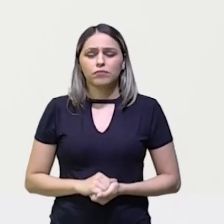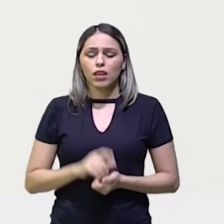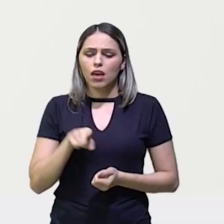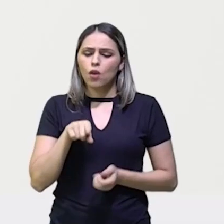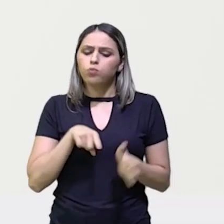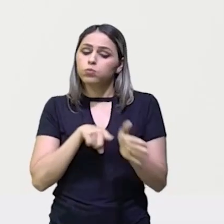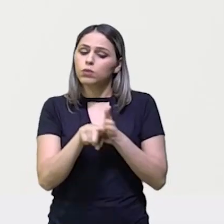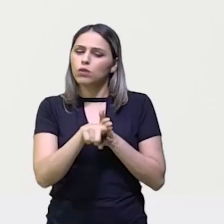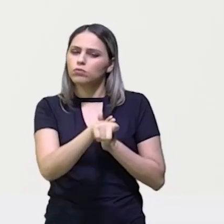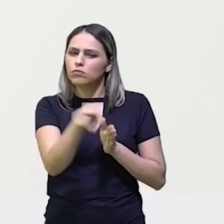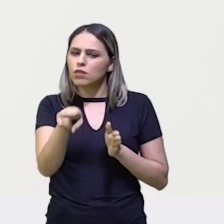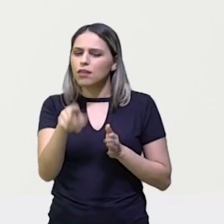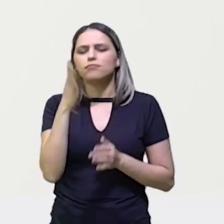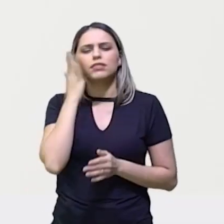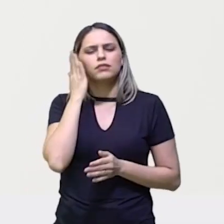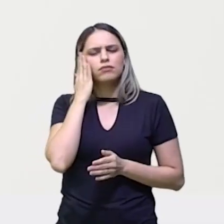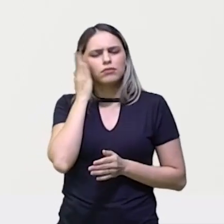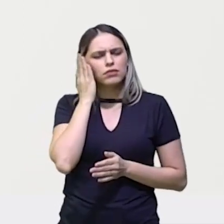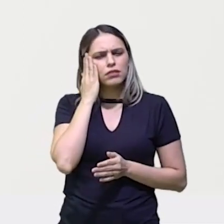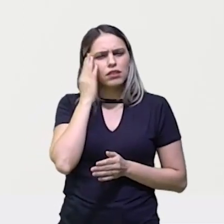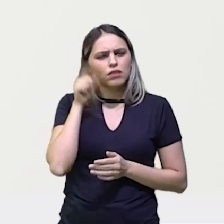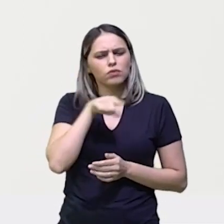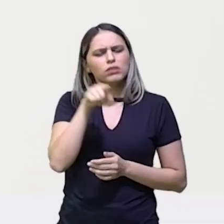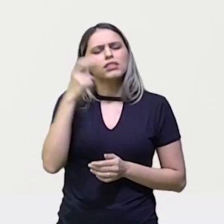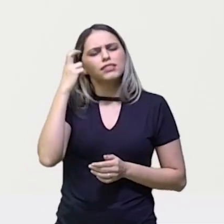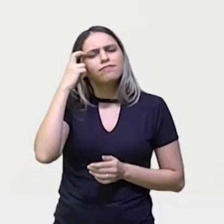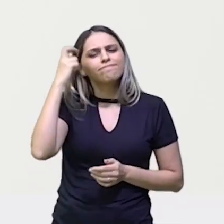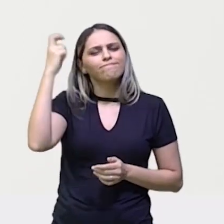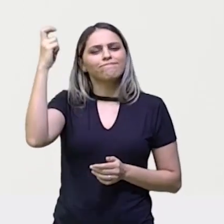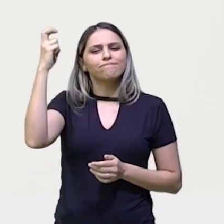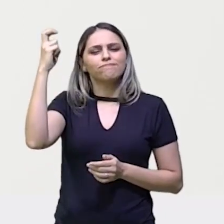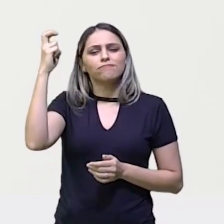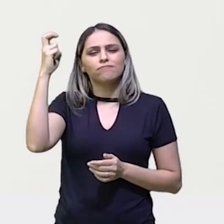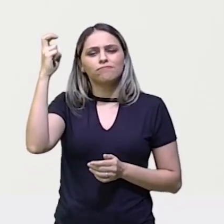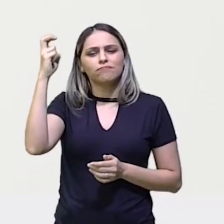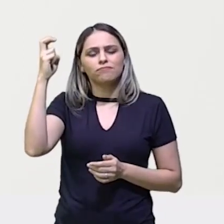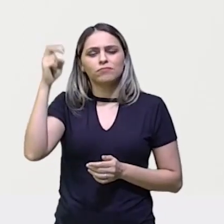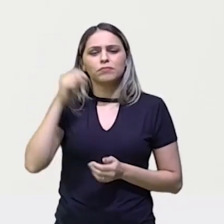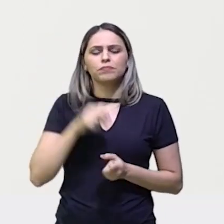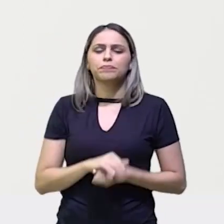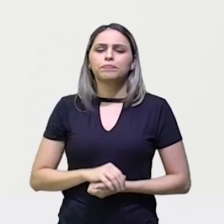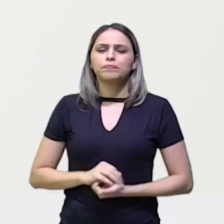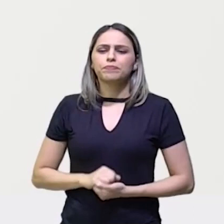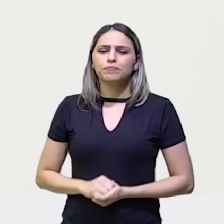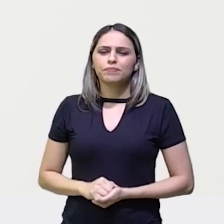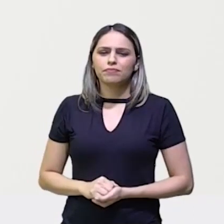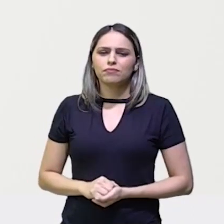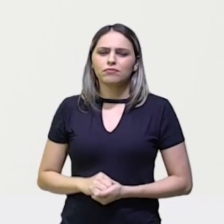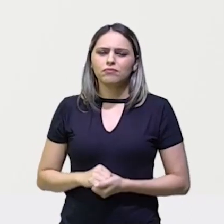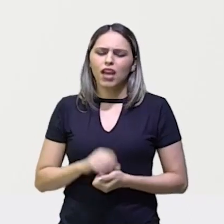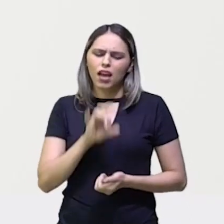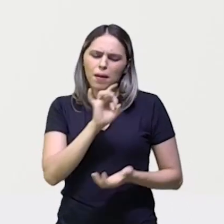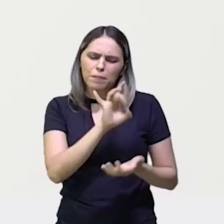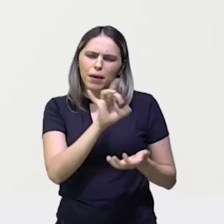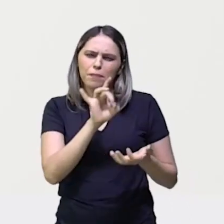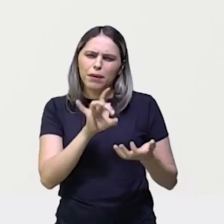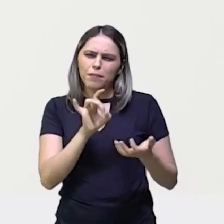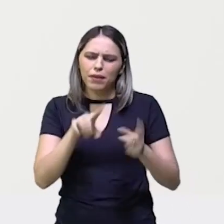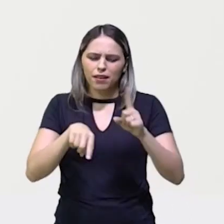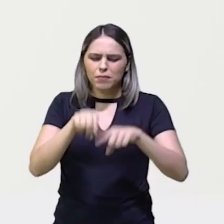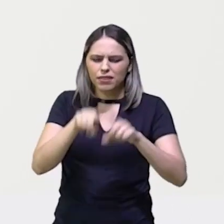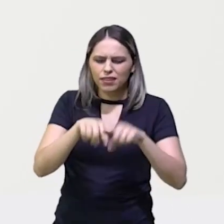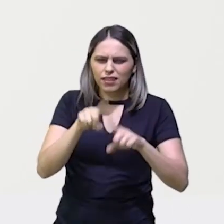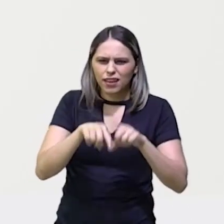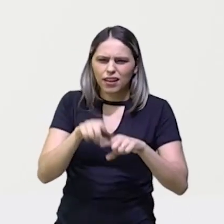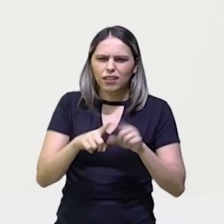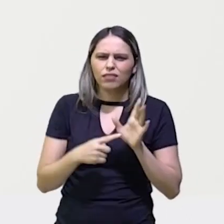sei que vocês já sabem, porque vocês são muito inteligentes. Olha só, cada embalagem de produto aqui,